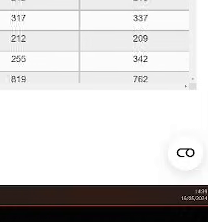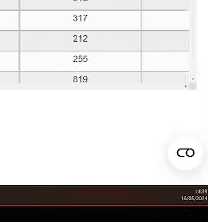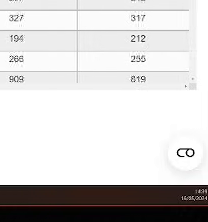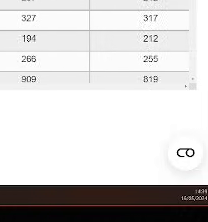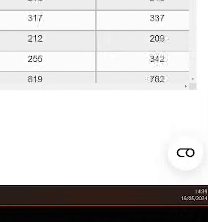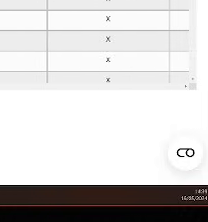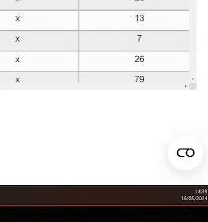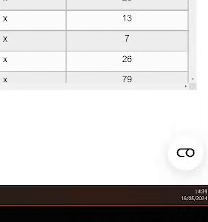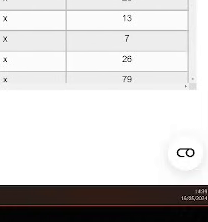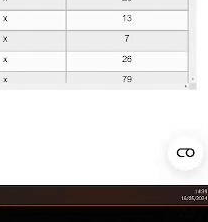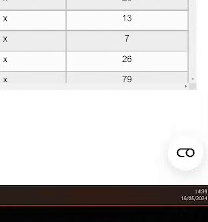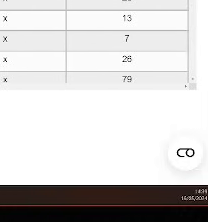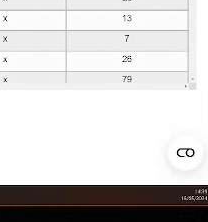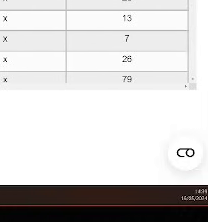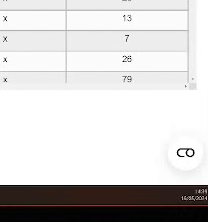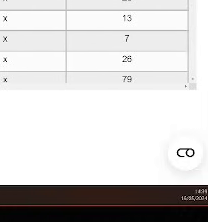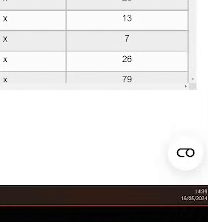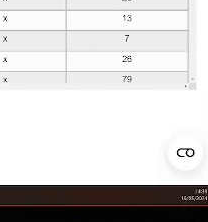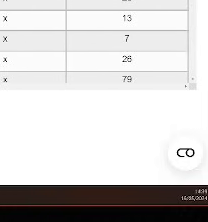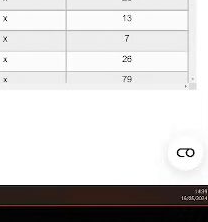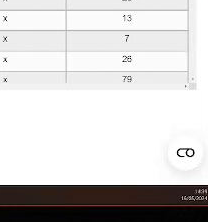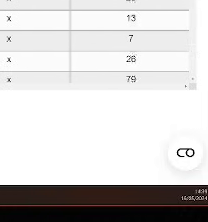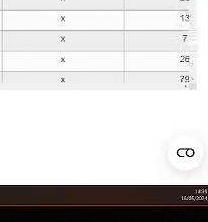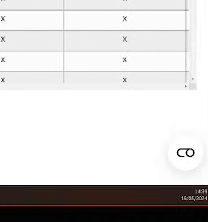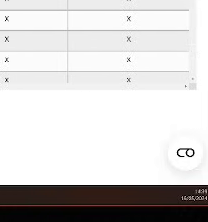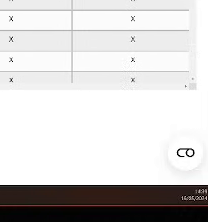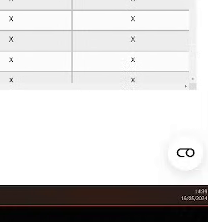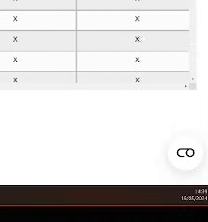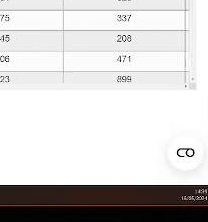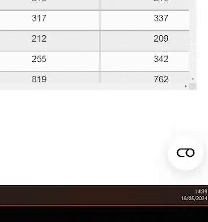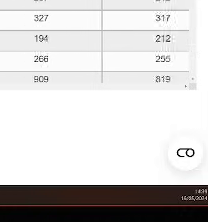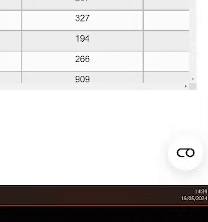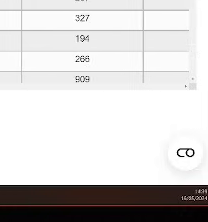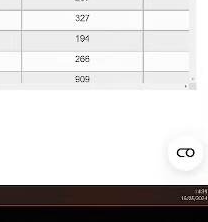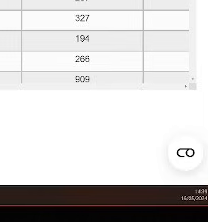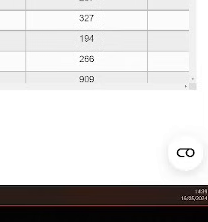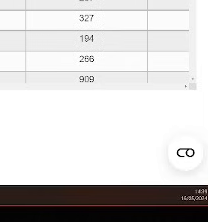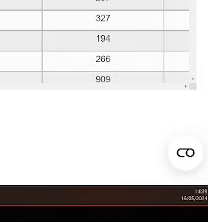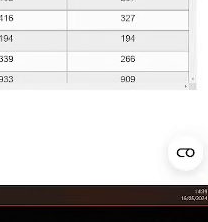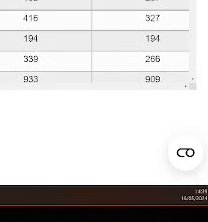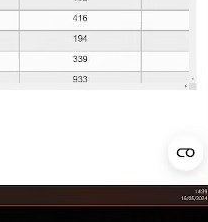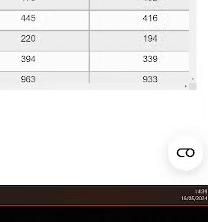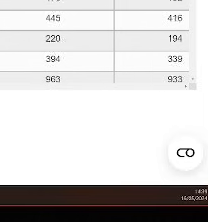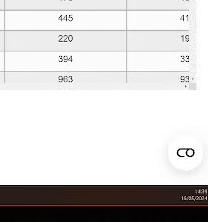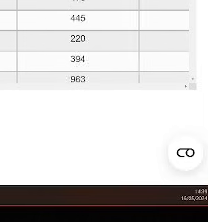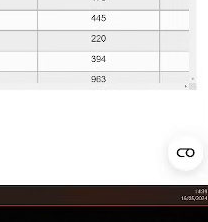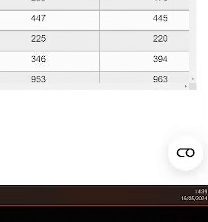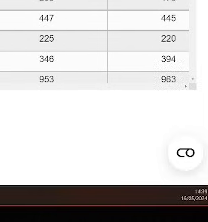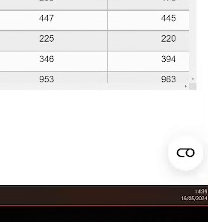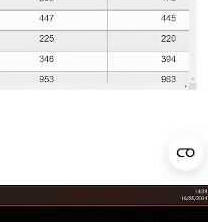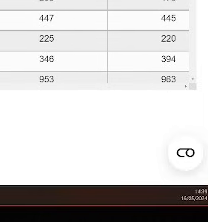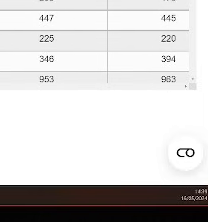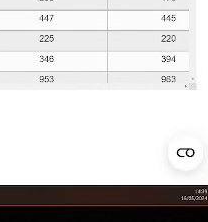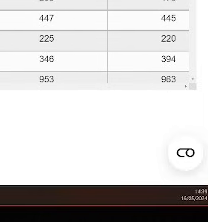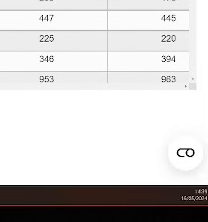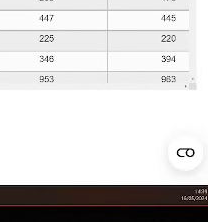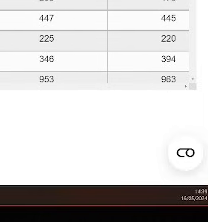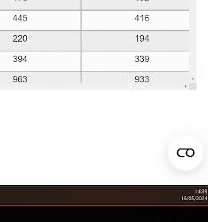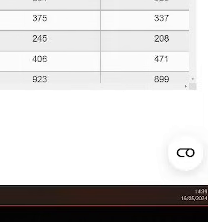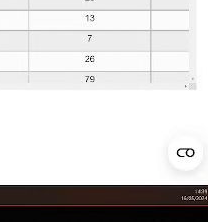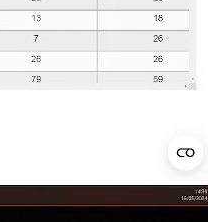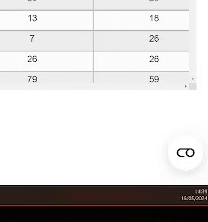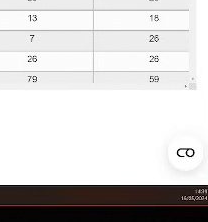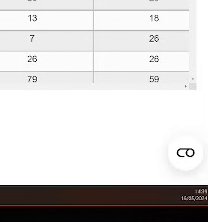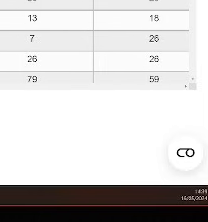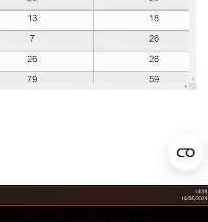aumentou mas mesmo assim em 23 eram menos o total do que